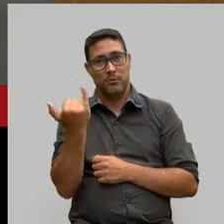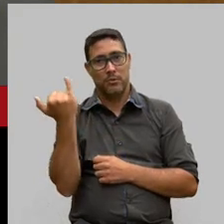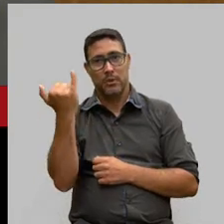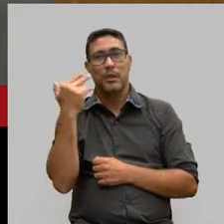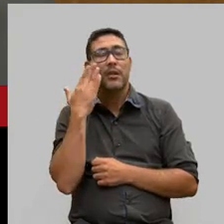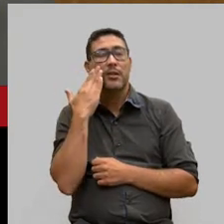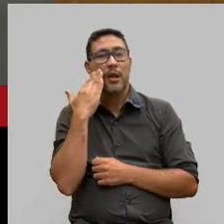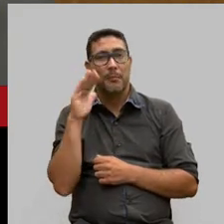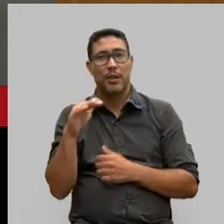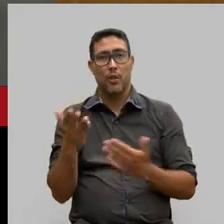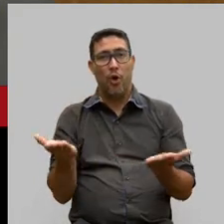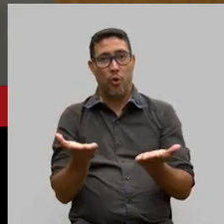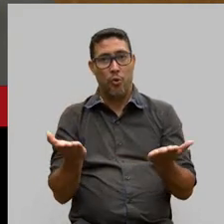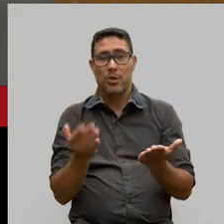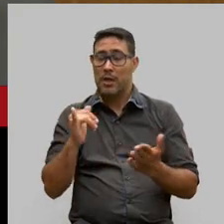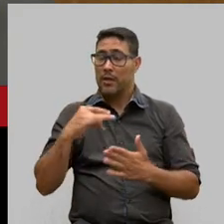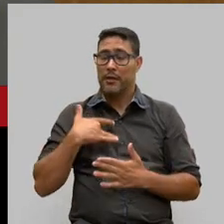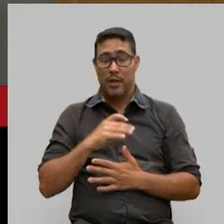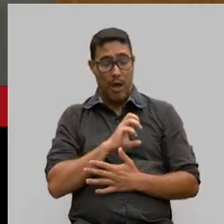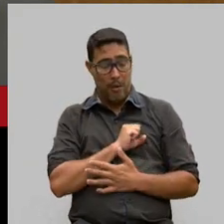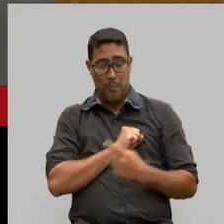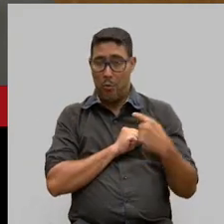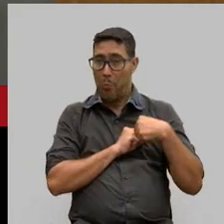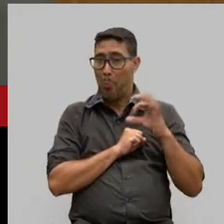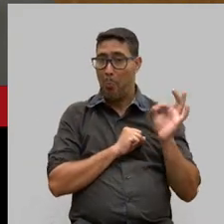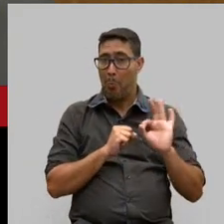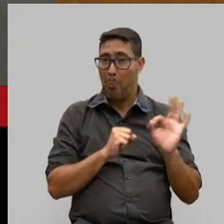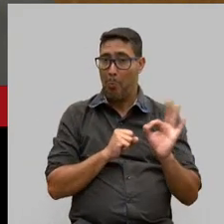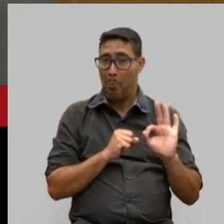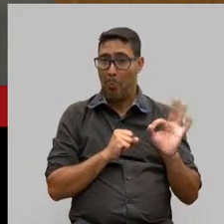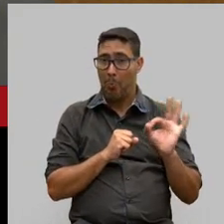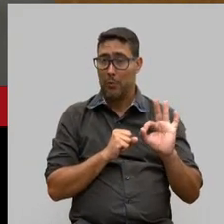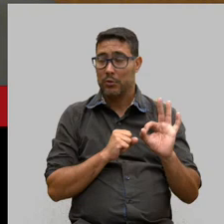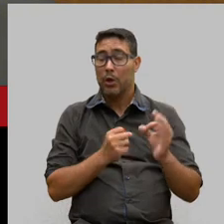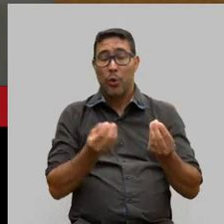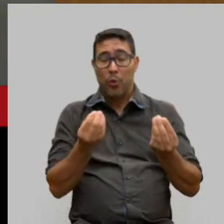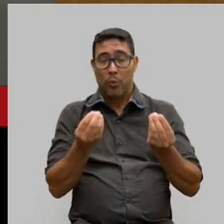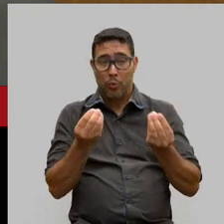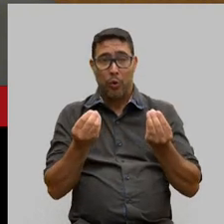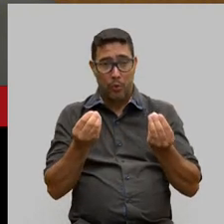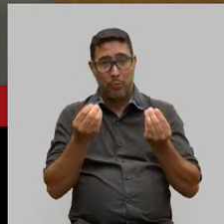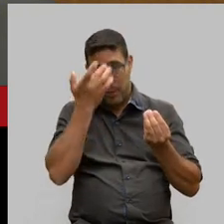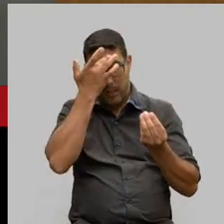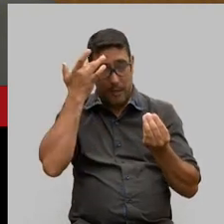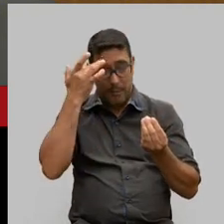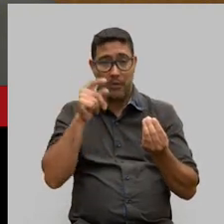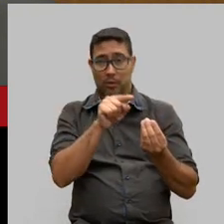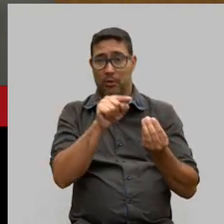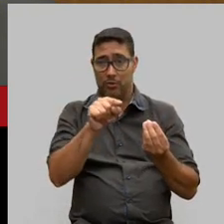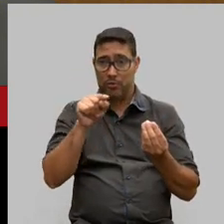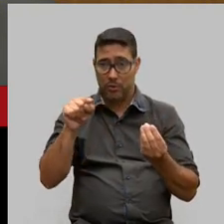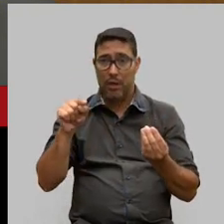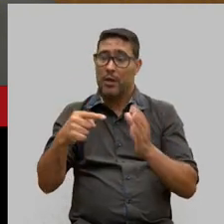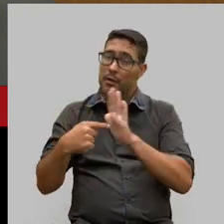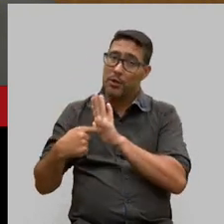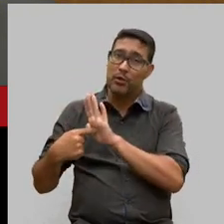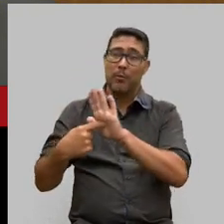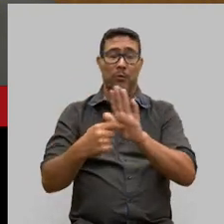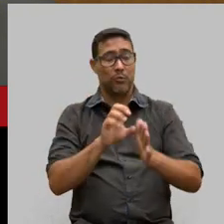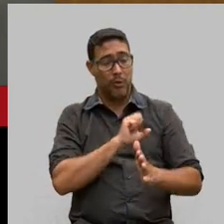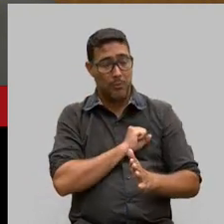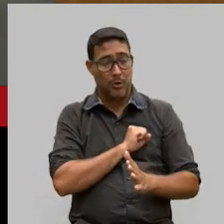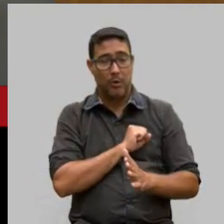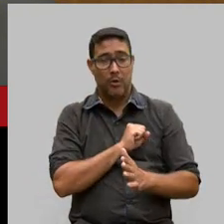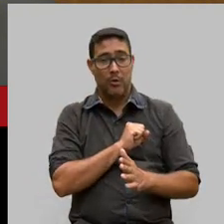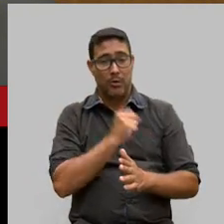que hoje se não existe o amor não tem como a pessoa tá no lugar que não demonstra um amor para uma pessoa que vive